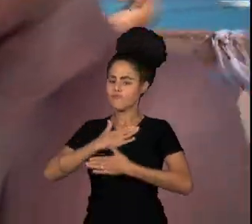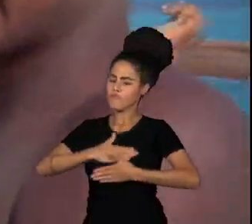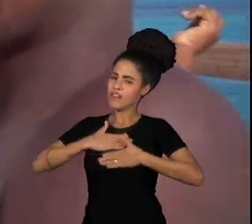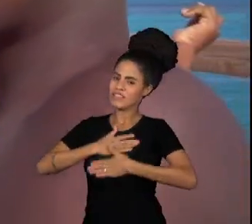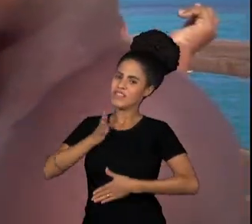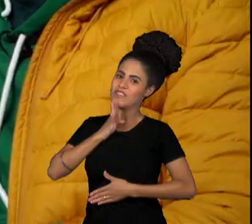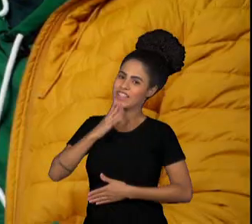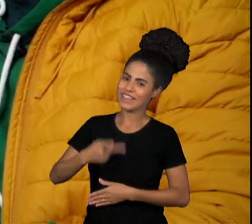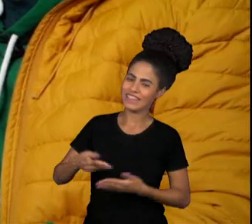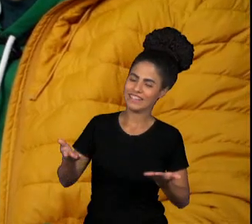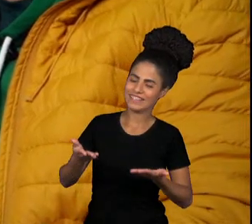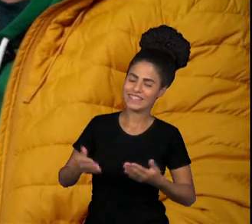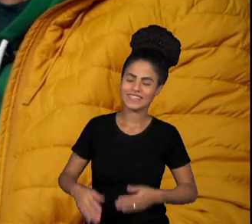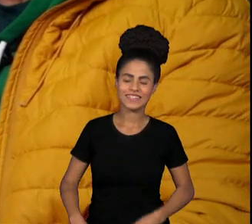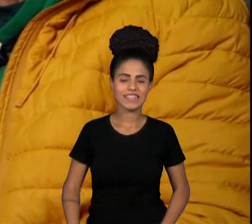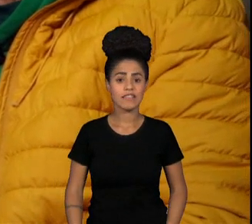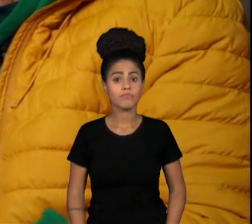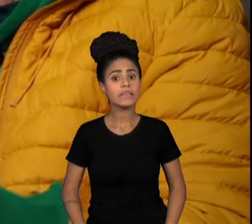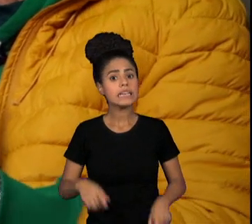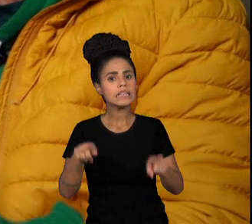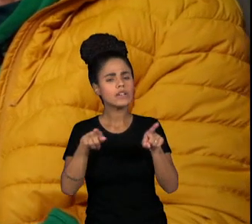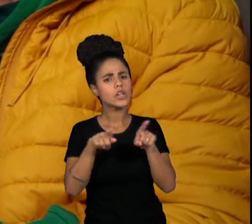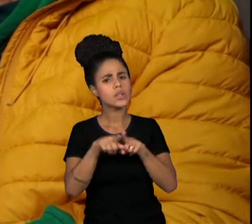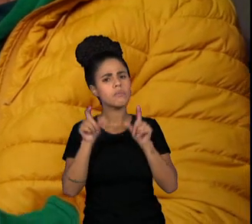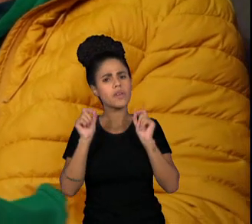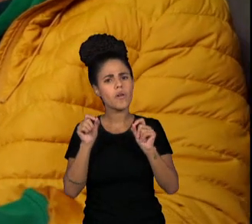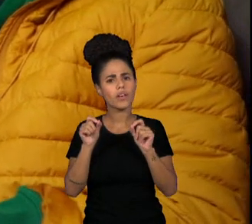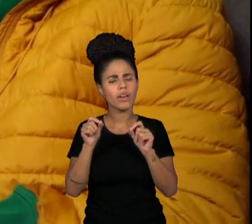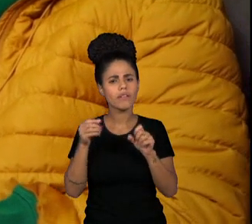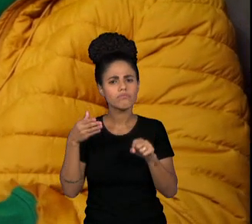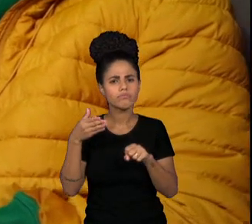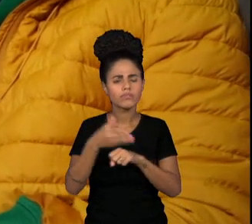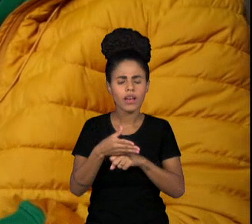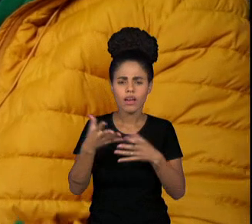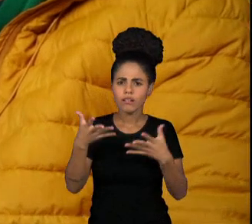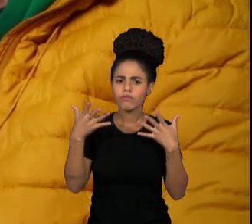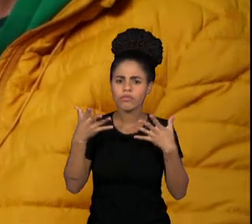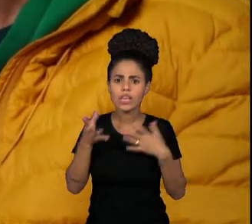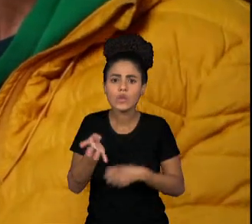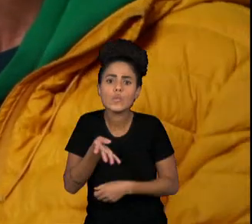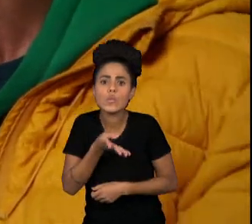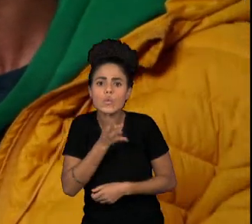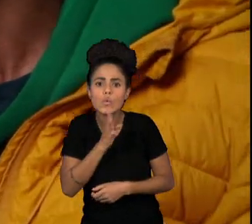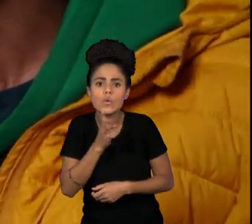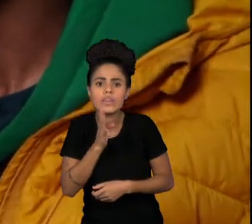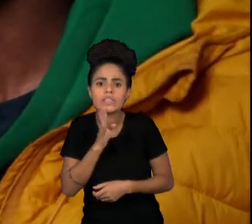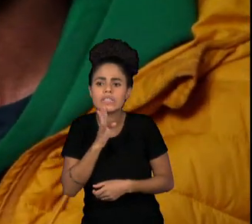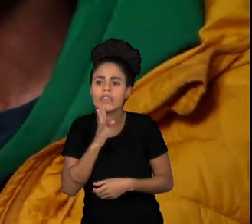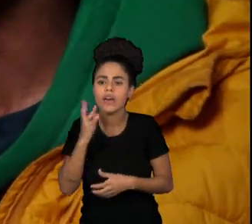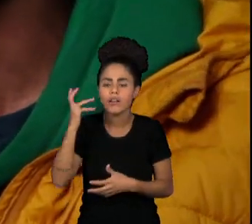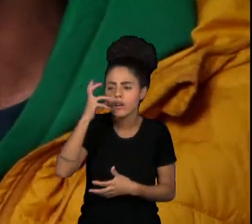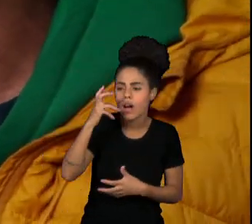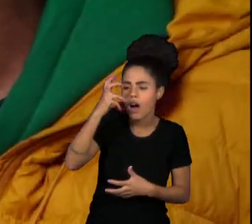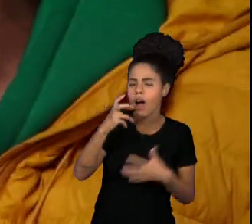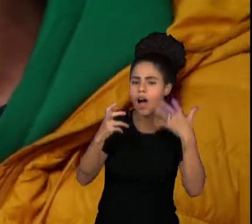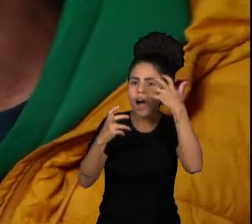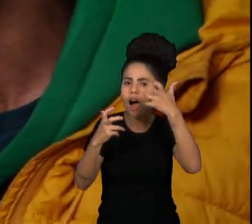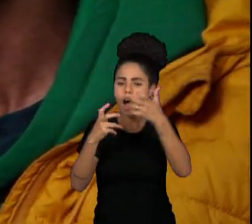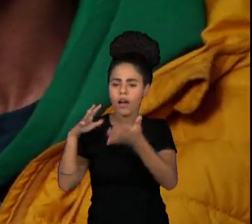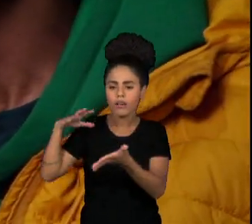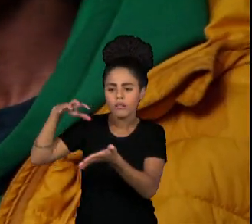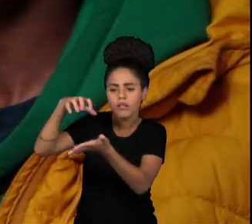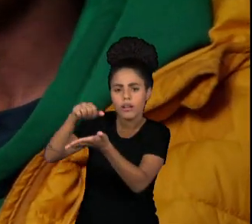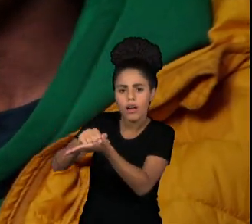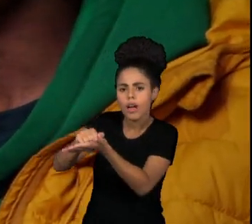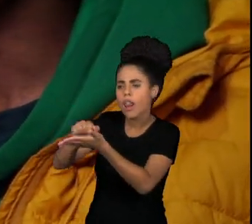aqui. E também eu acabei mergulhando mais em conhecer a cena contemporânea, que é algo que eu me interesso muito, né? Que muitas vezes falam do continente